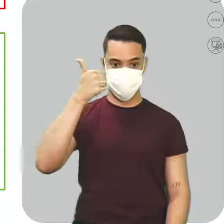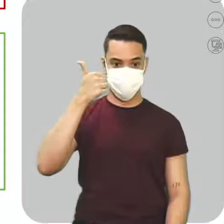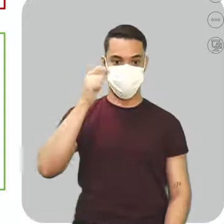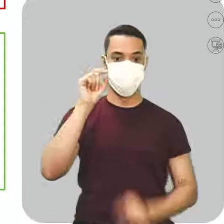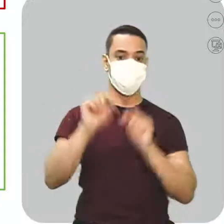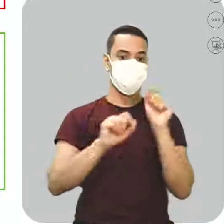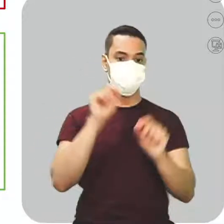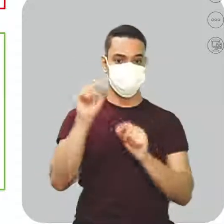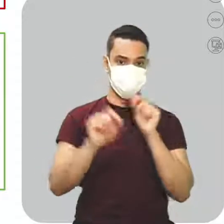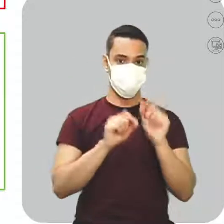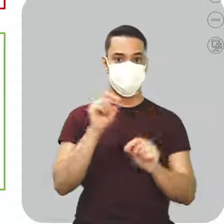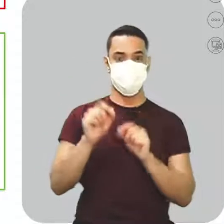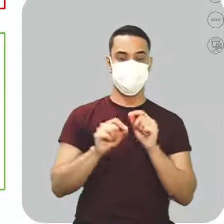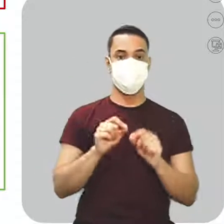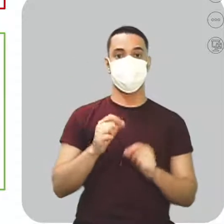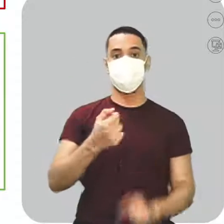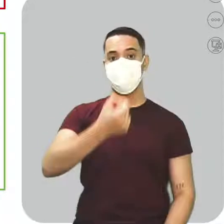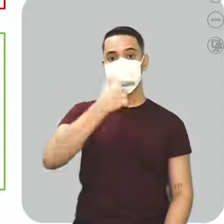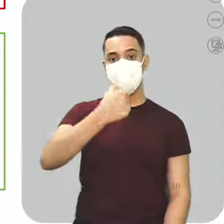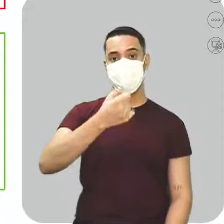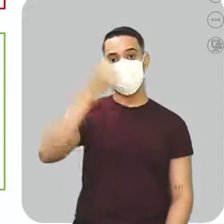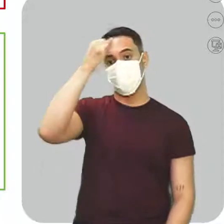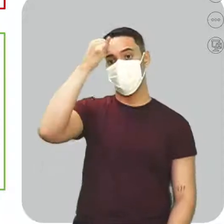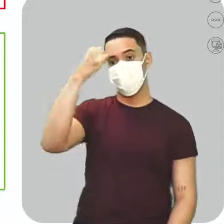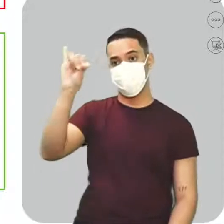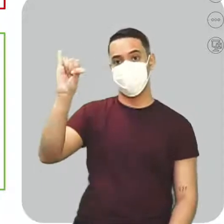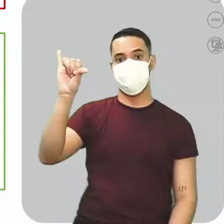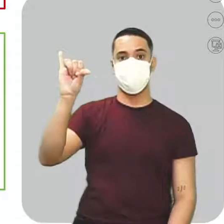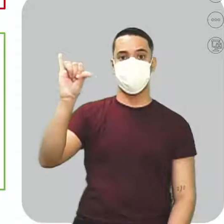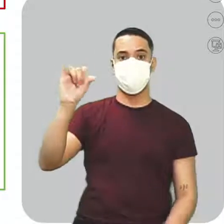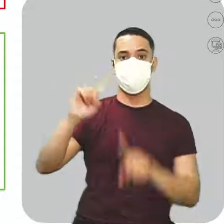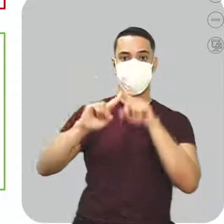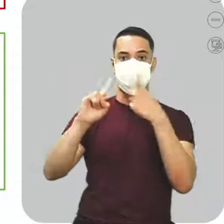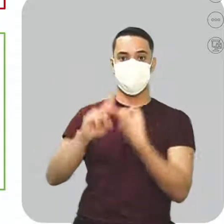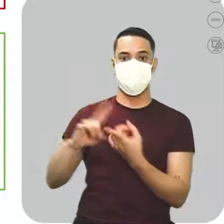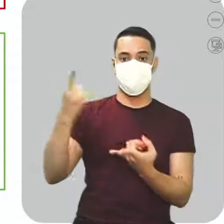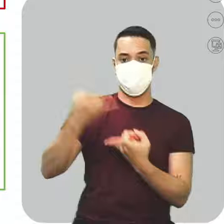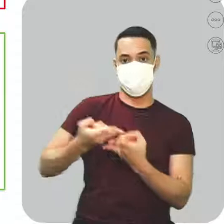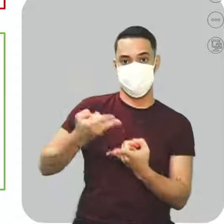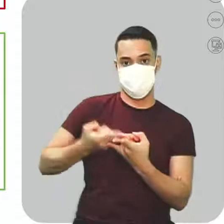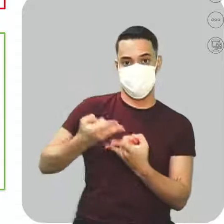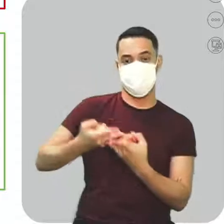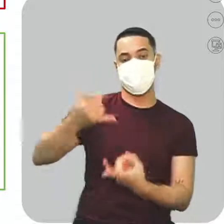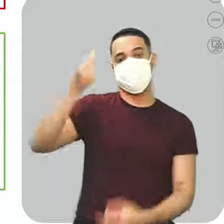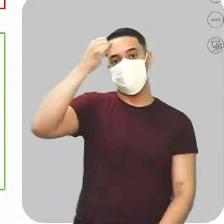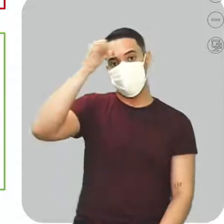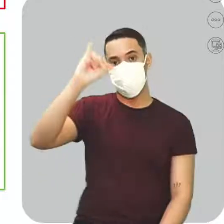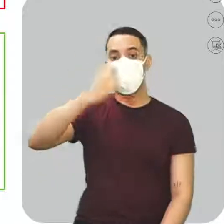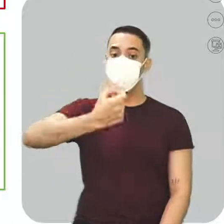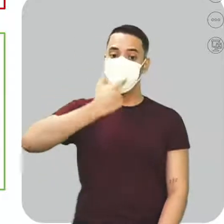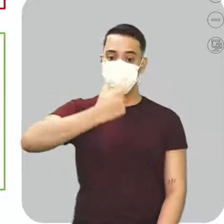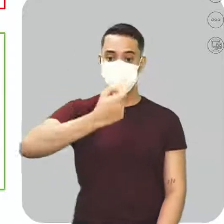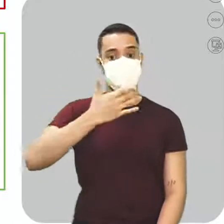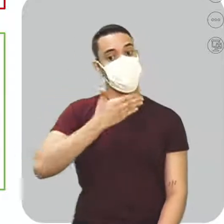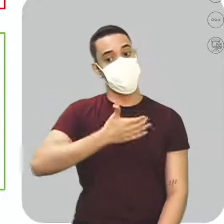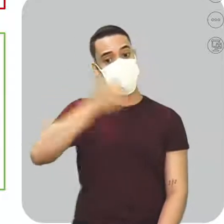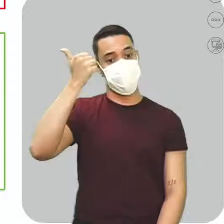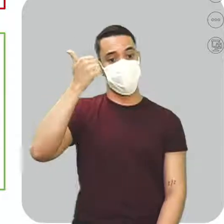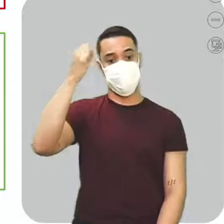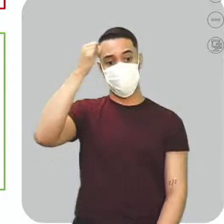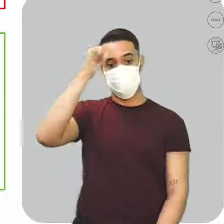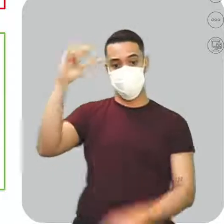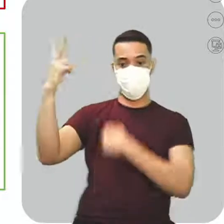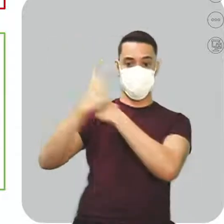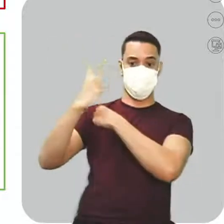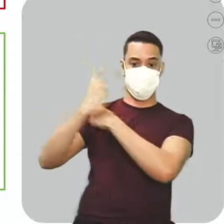que são os eficazes e conhecidos métodos anticoncepcionais. É muito melhor se